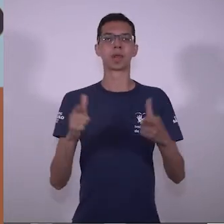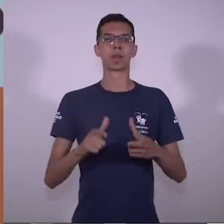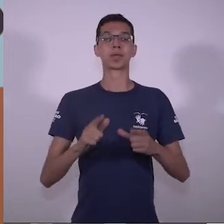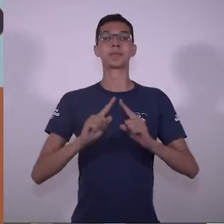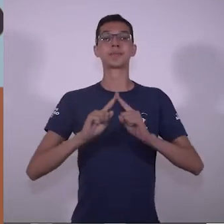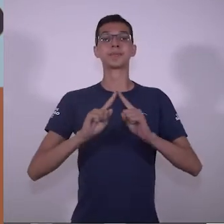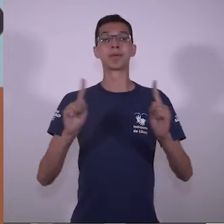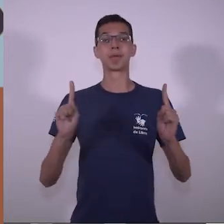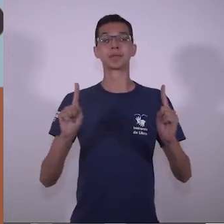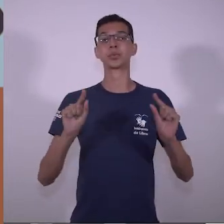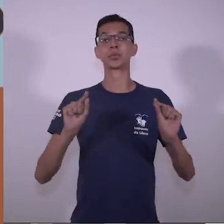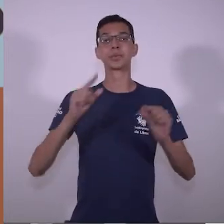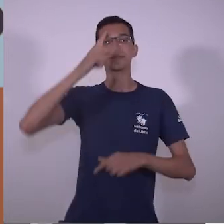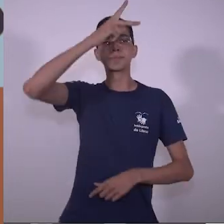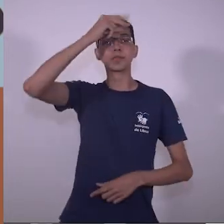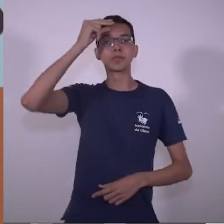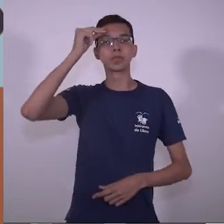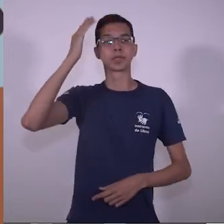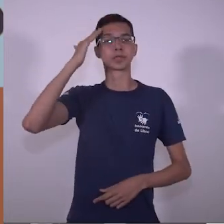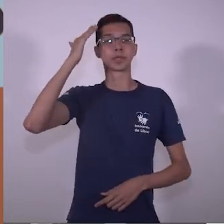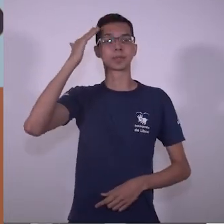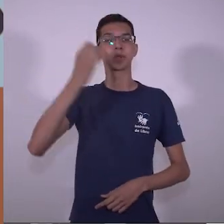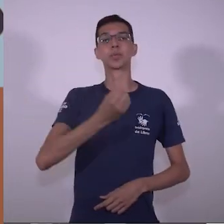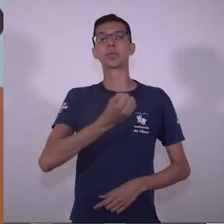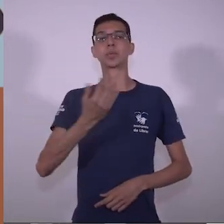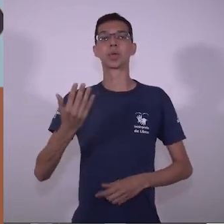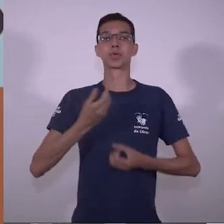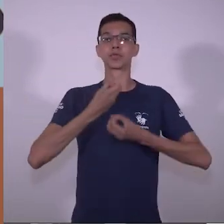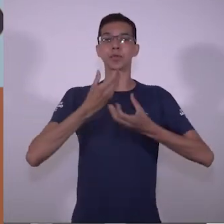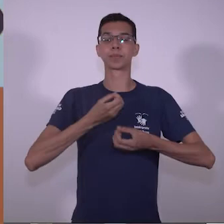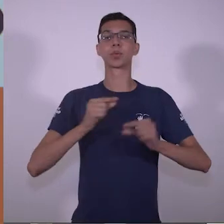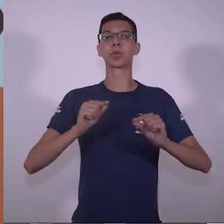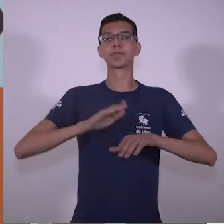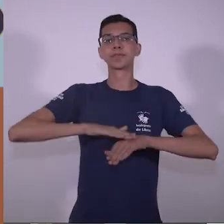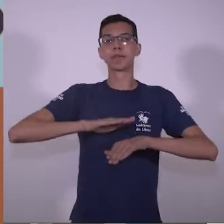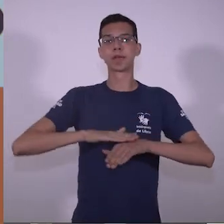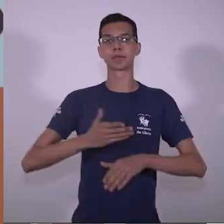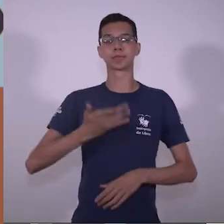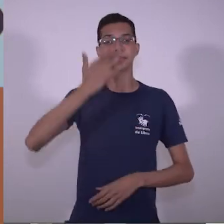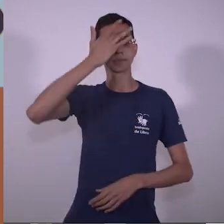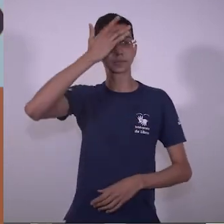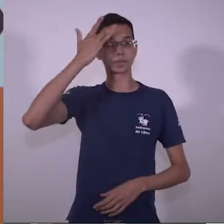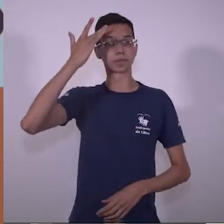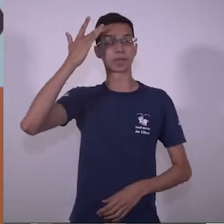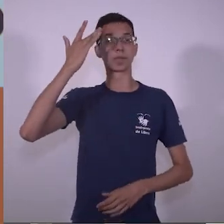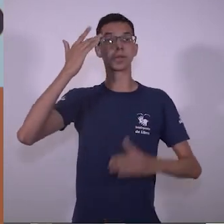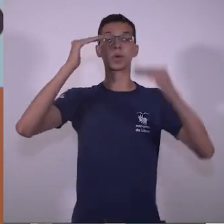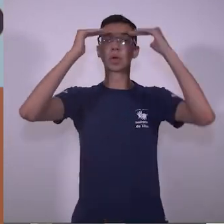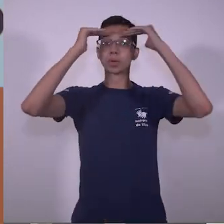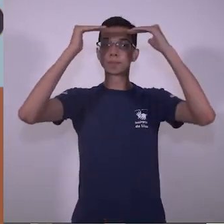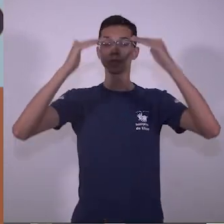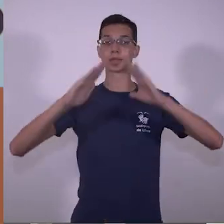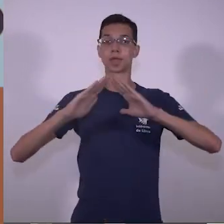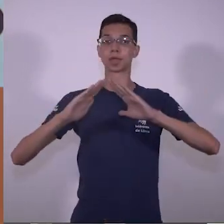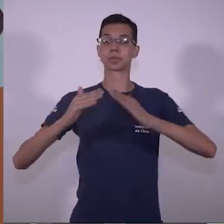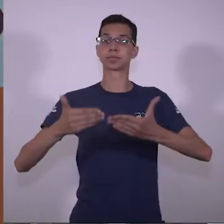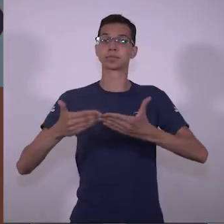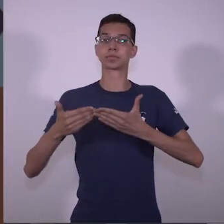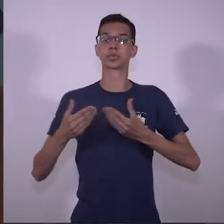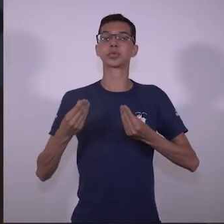é a leitura que a Prefeitura faz desses dados e o que pode ser feito para estimular as pessoas a cumprirem o isolamento